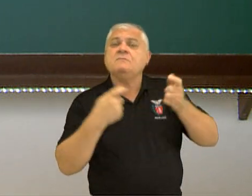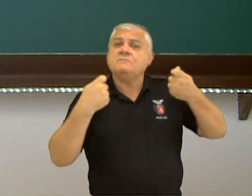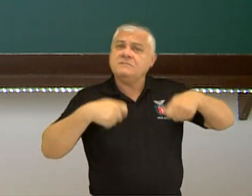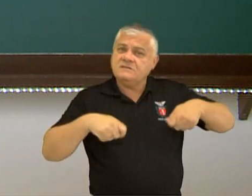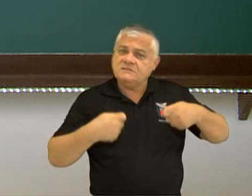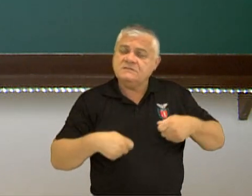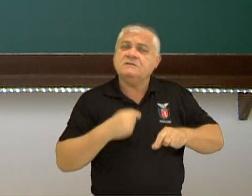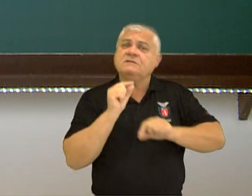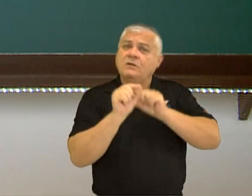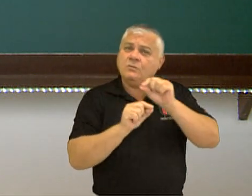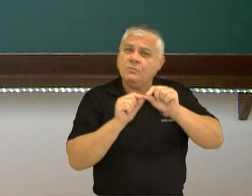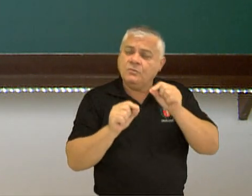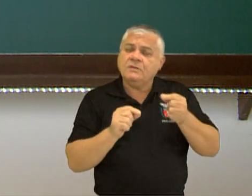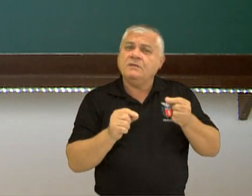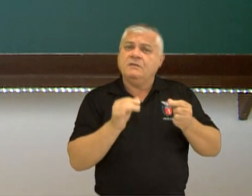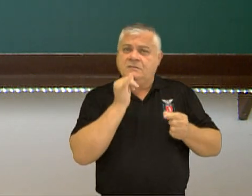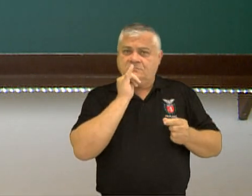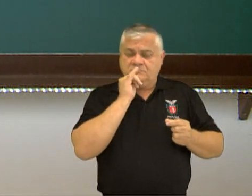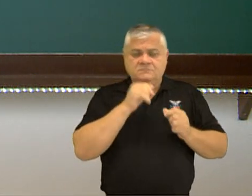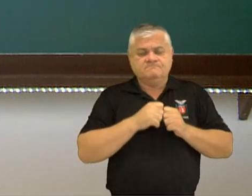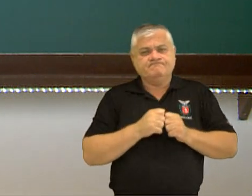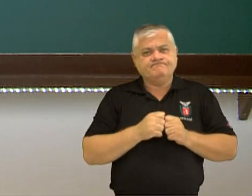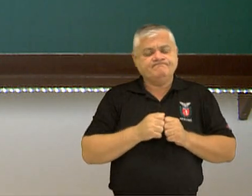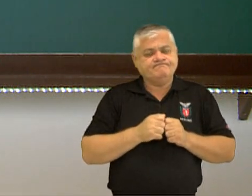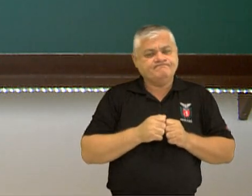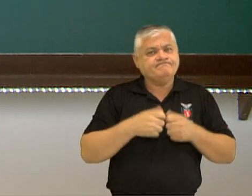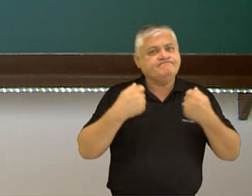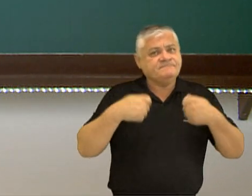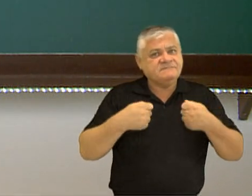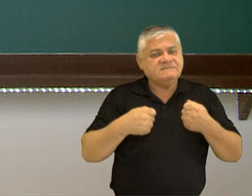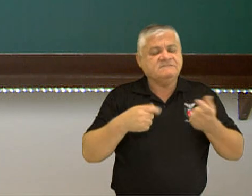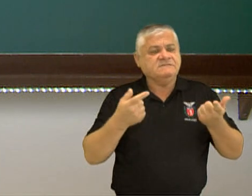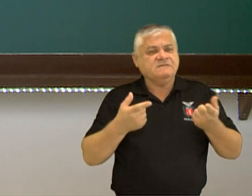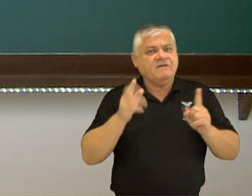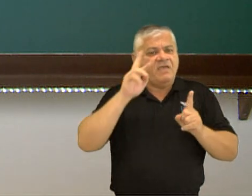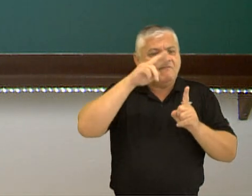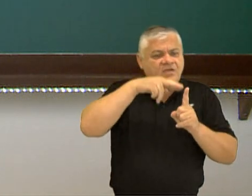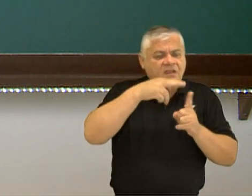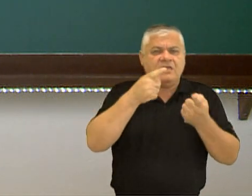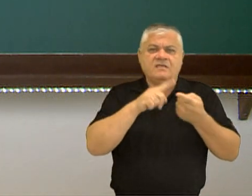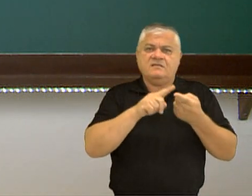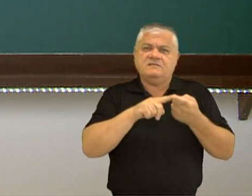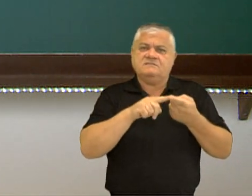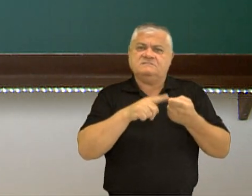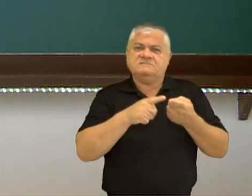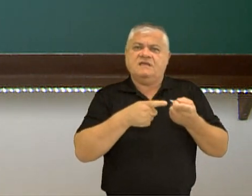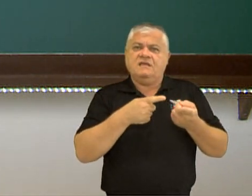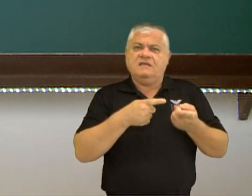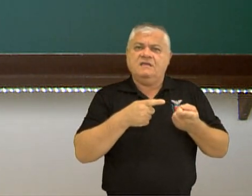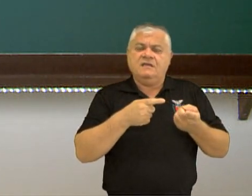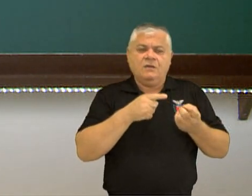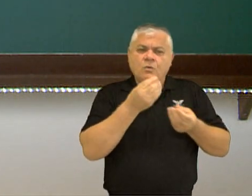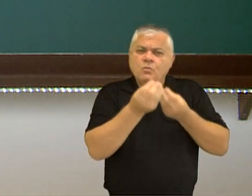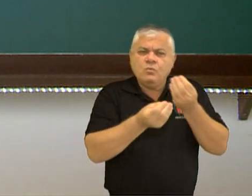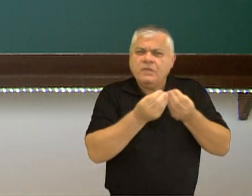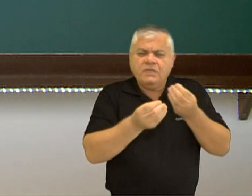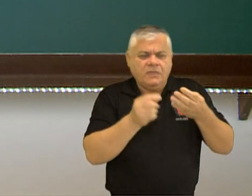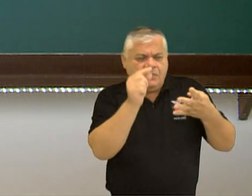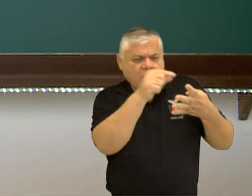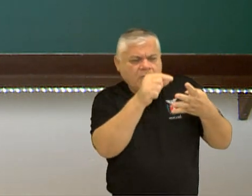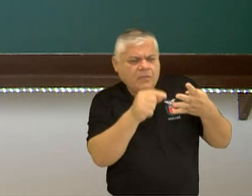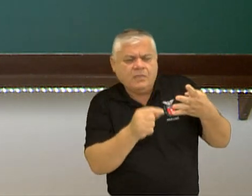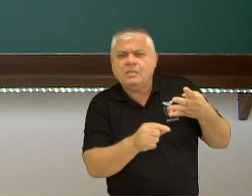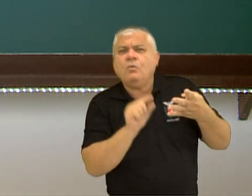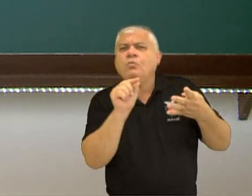há necessidade de se fazer o georreferenciamento, de se indicar, de processar o que é o que naquela